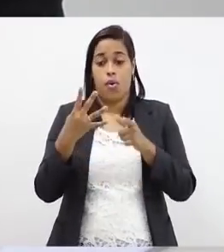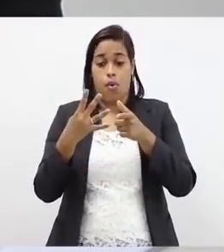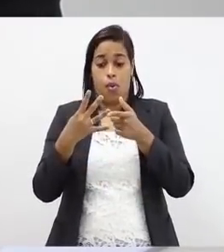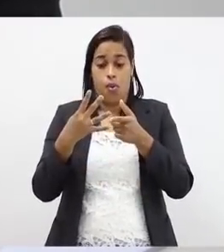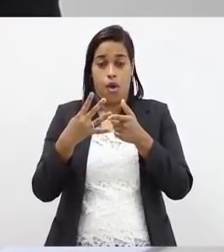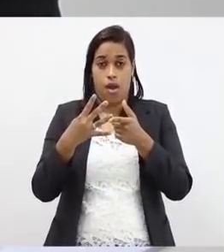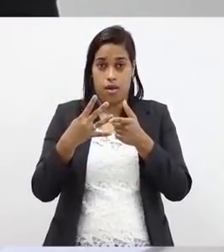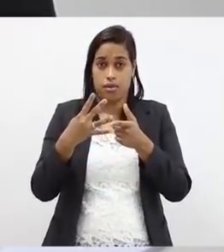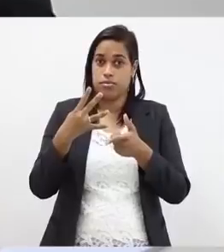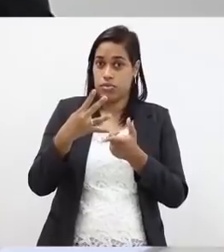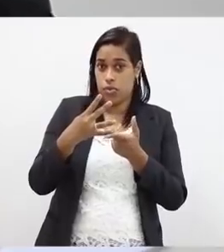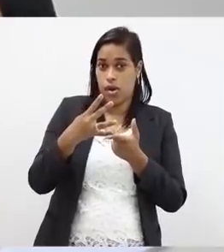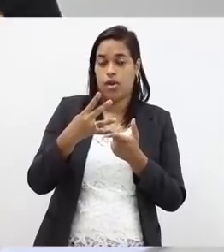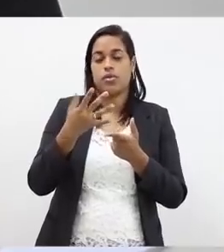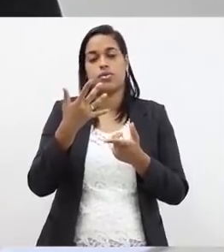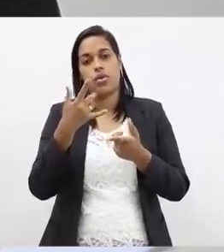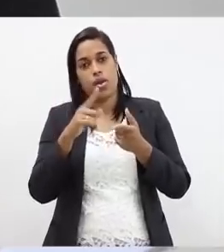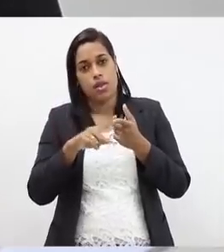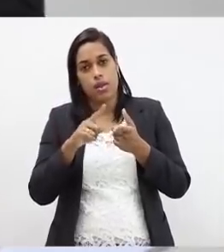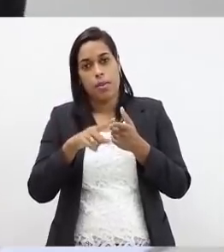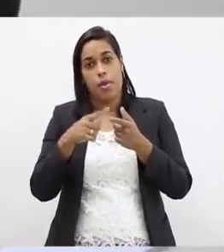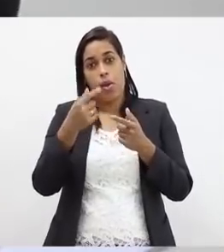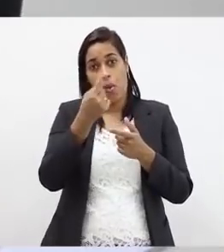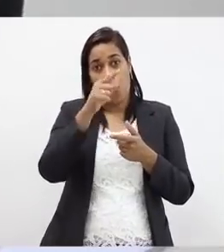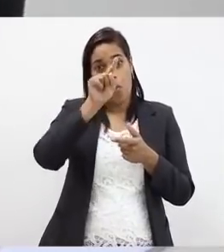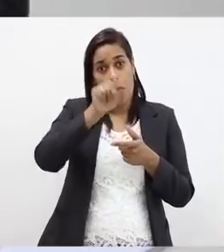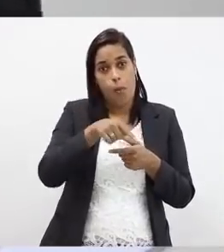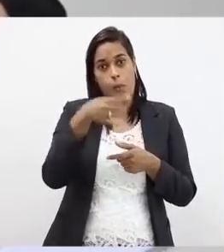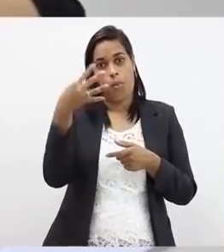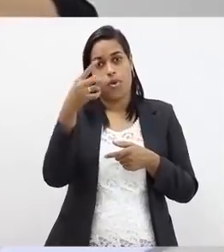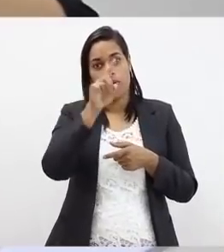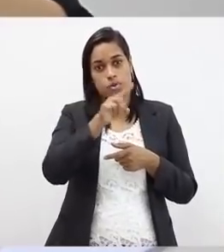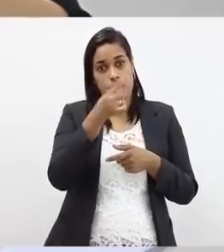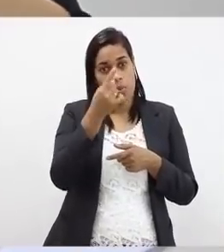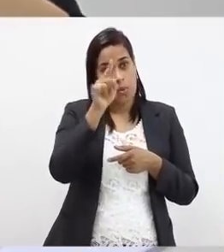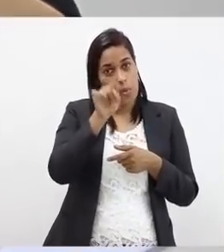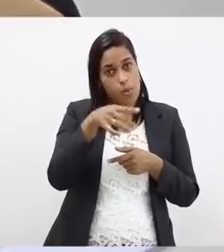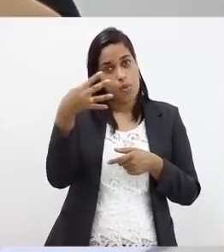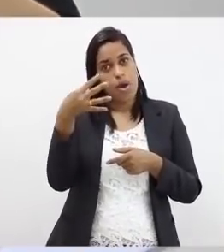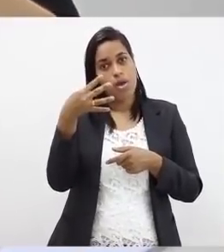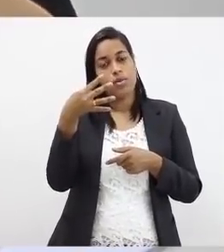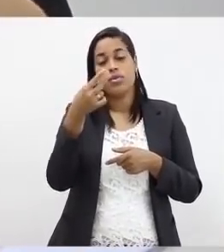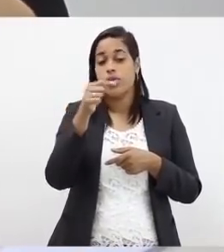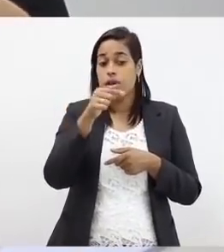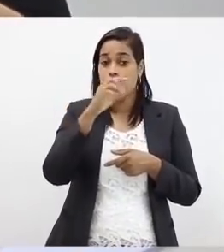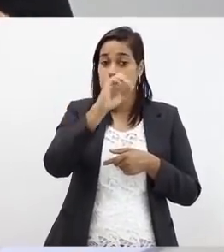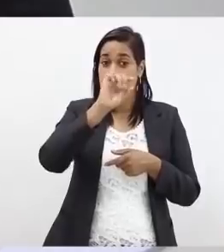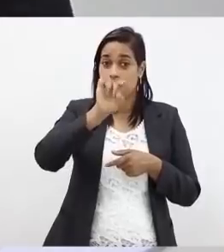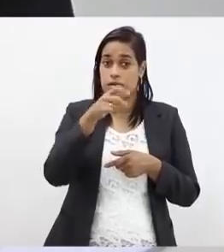de circunferência, um quarto de circunferência e aqui meia circunferência, ok?